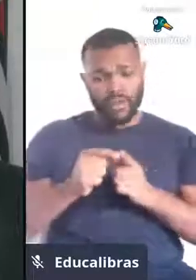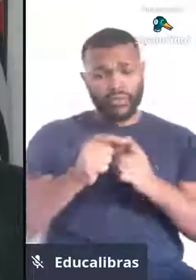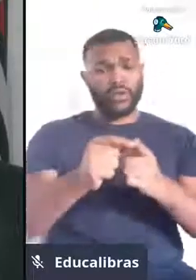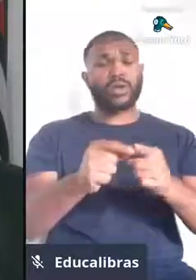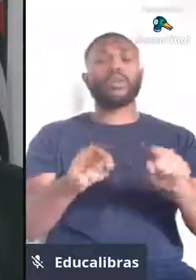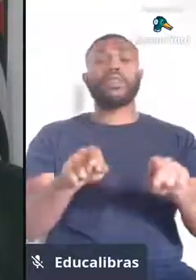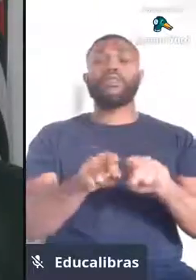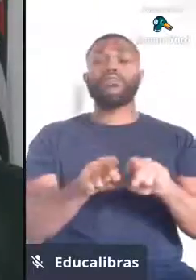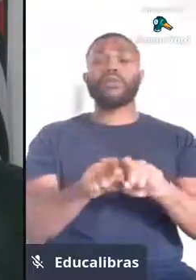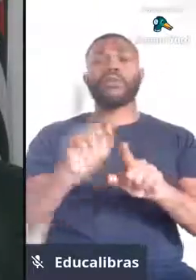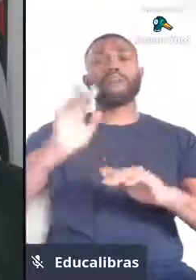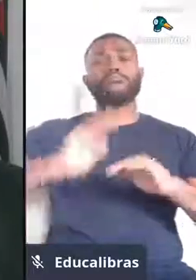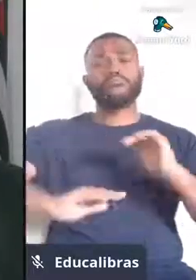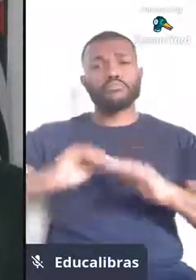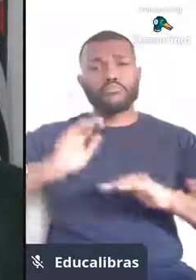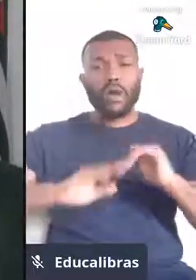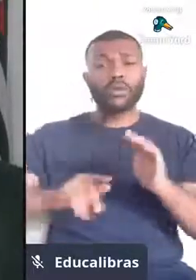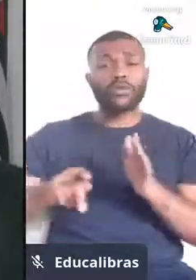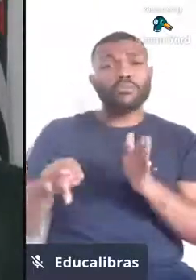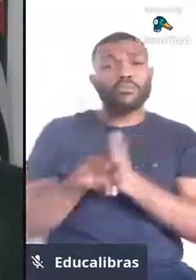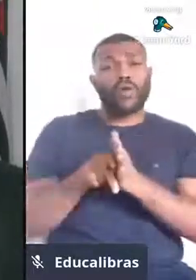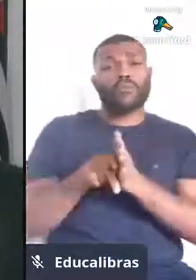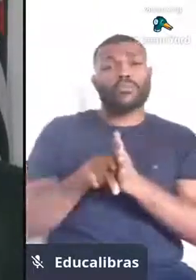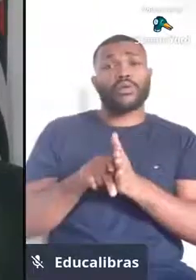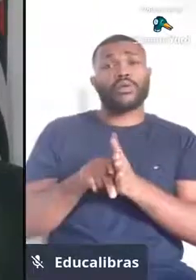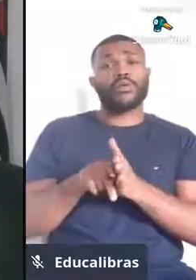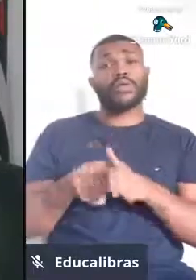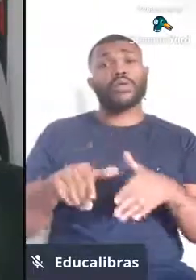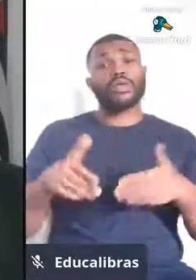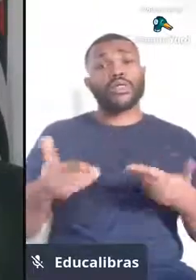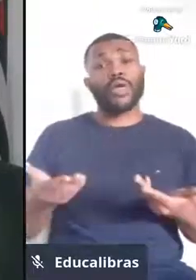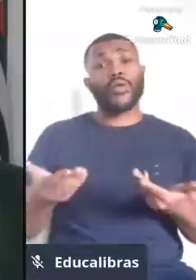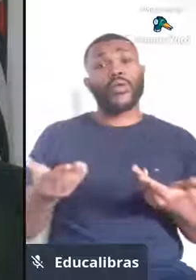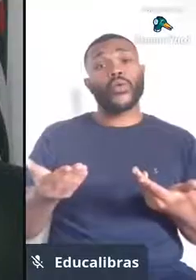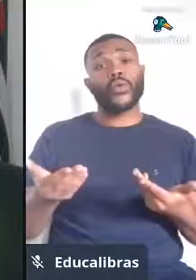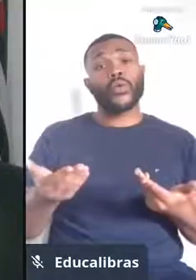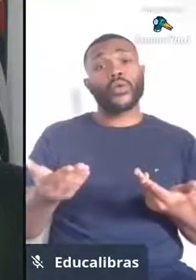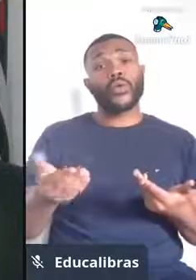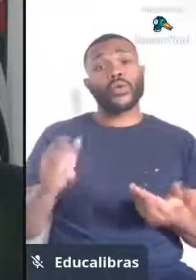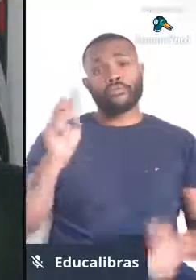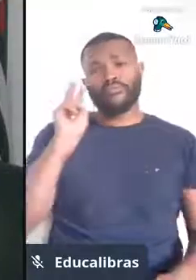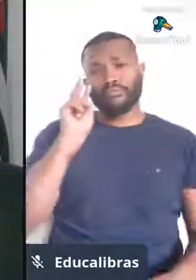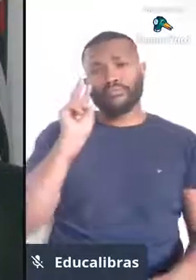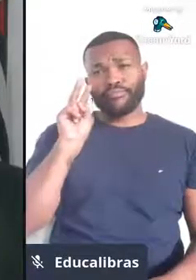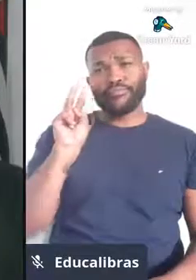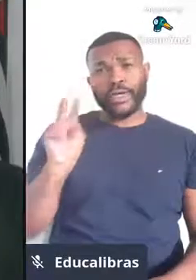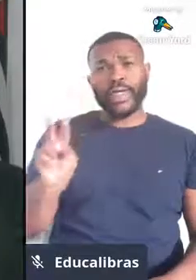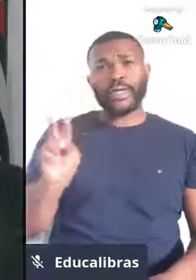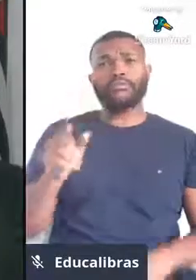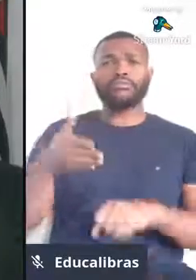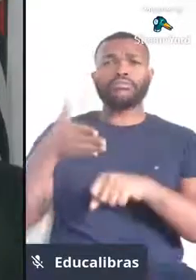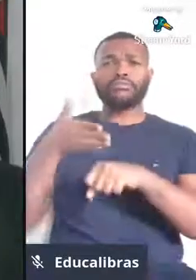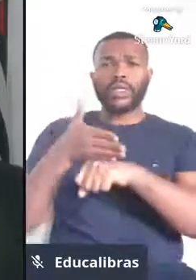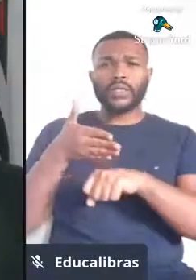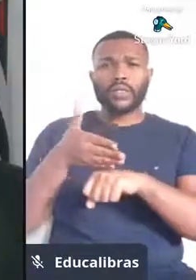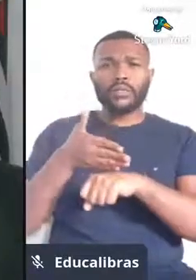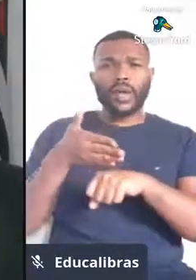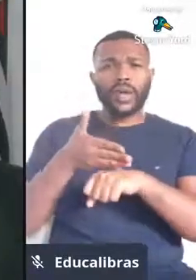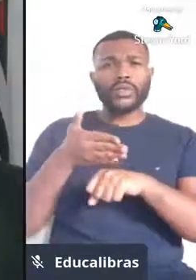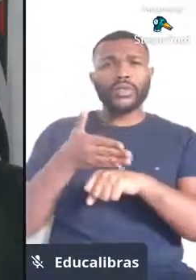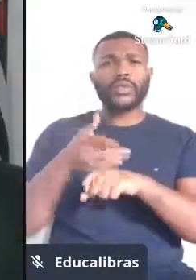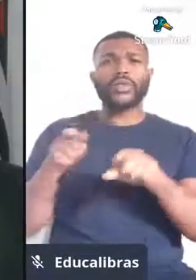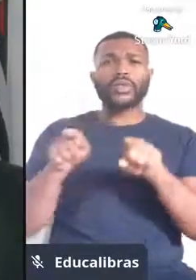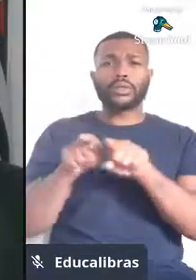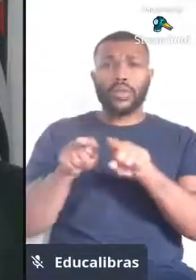ações próprias aí. Mas eu vejo, assim, olhando, participando, mas olhando, também observando,